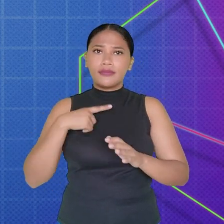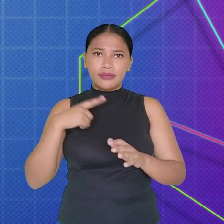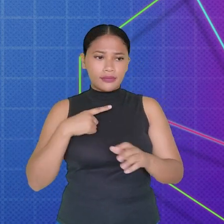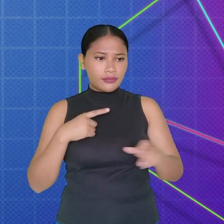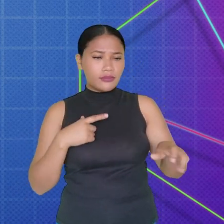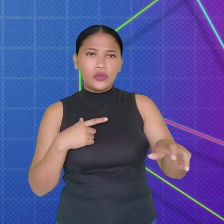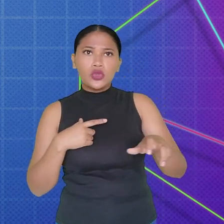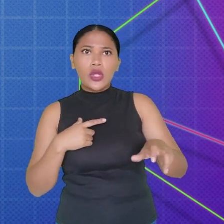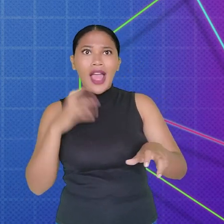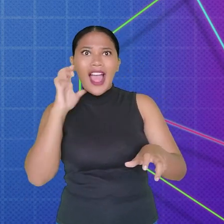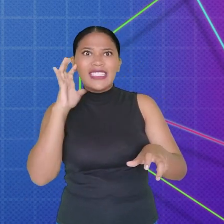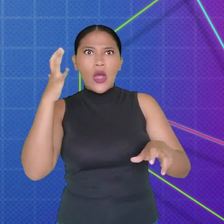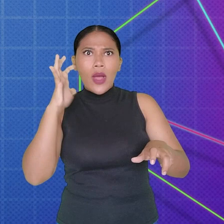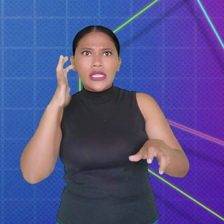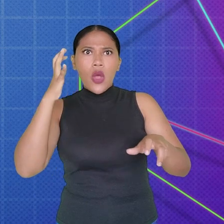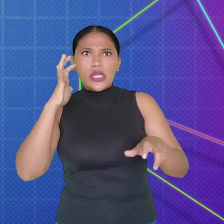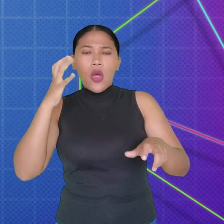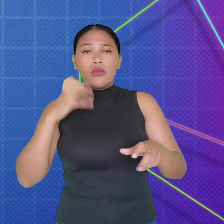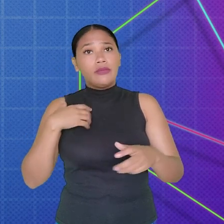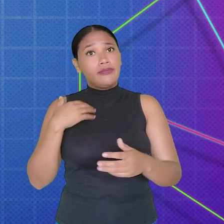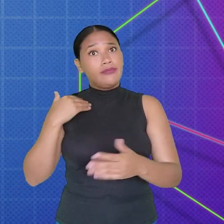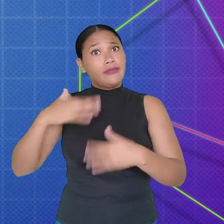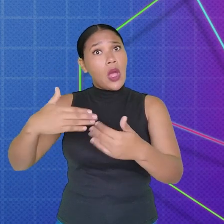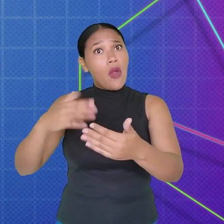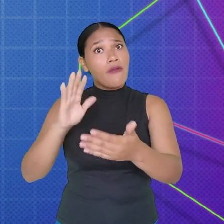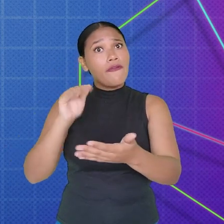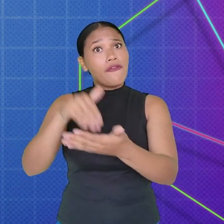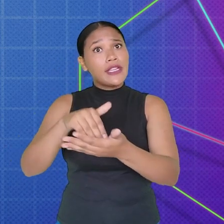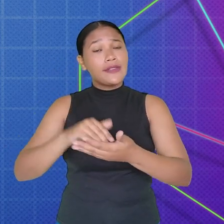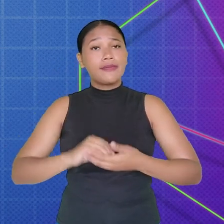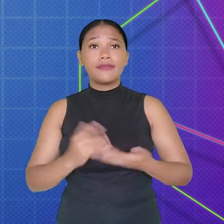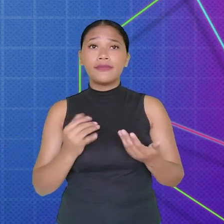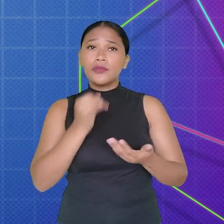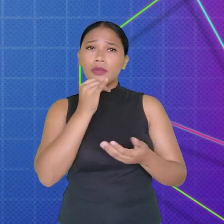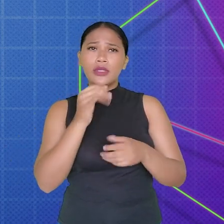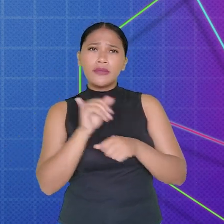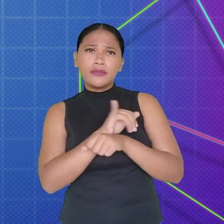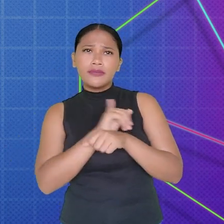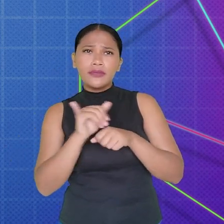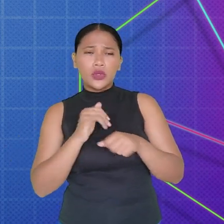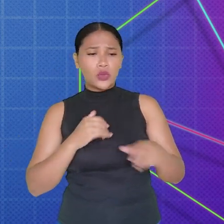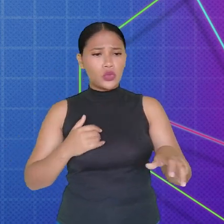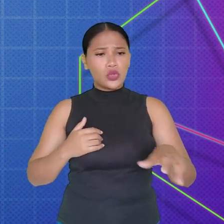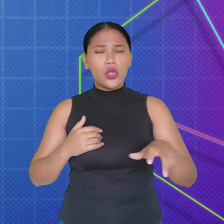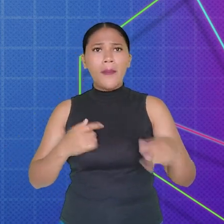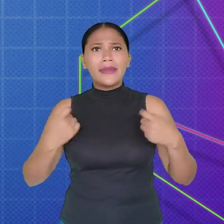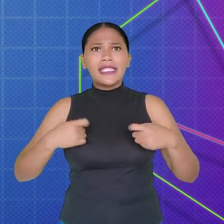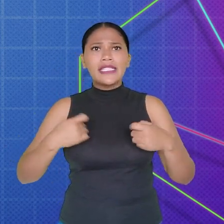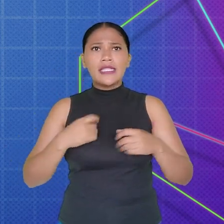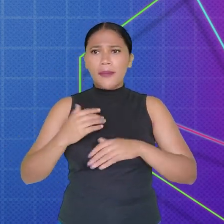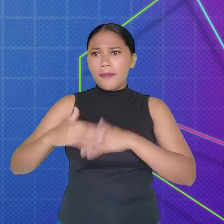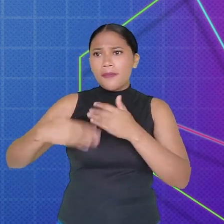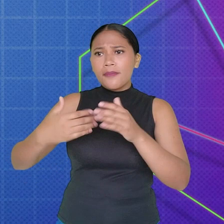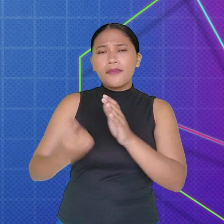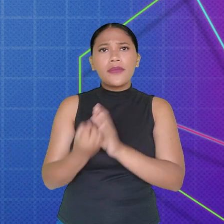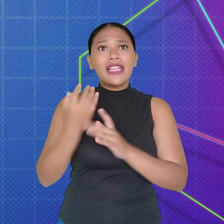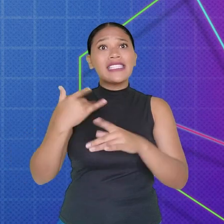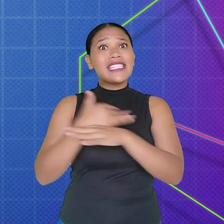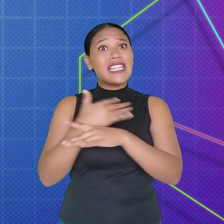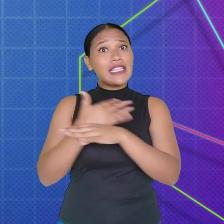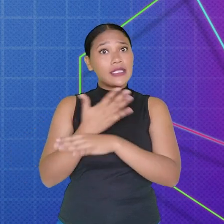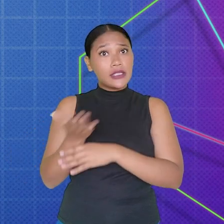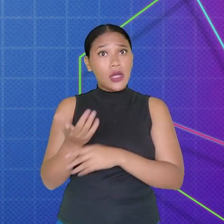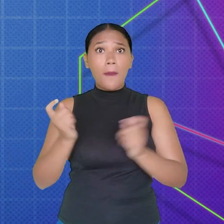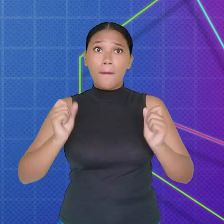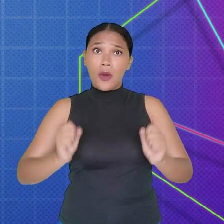dos jogadores podem determinar o resultado do jogo. Por exemplo, um jogo de estratégia em que o jogador precisa construir e gerenciar uma